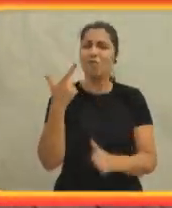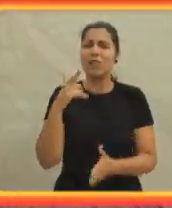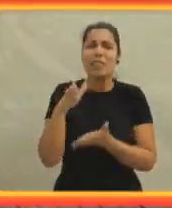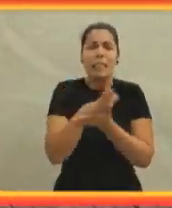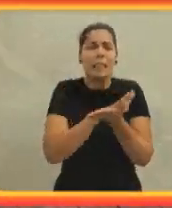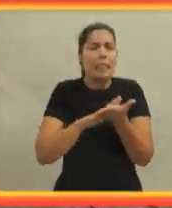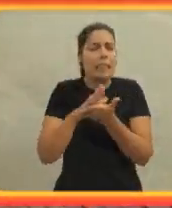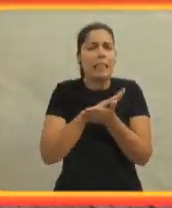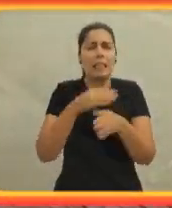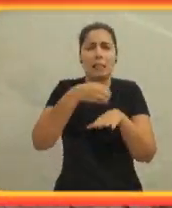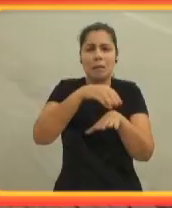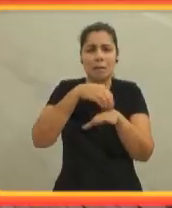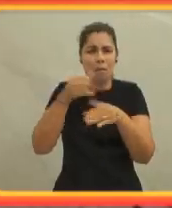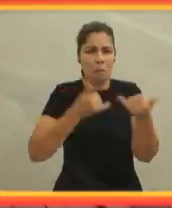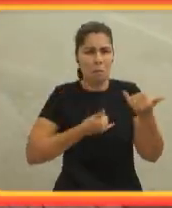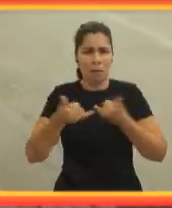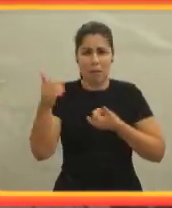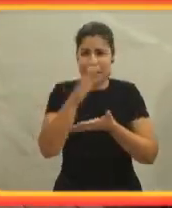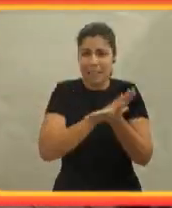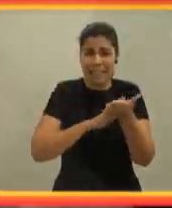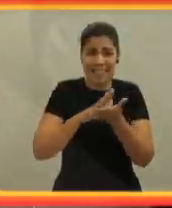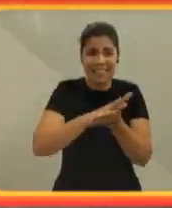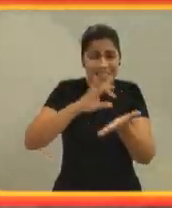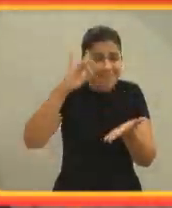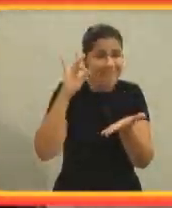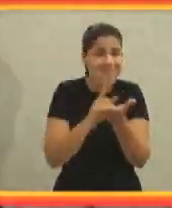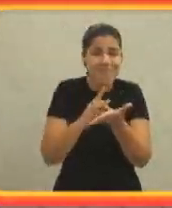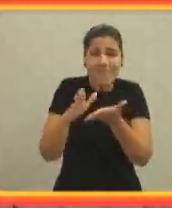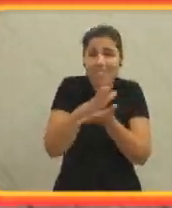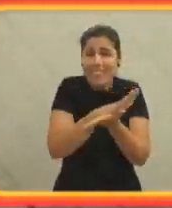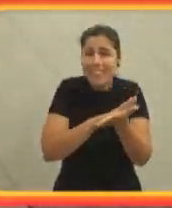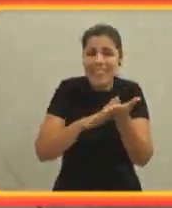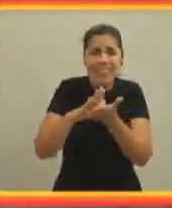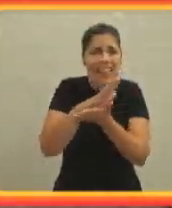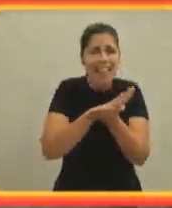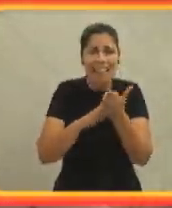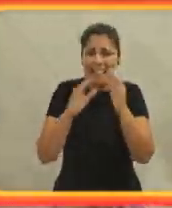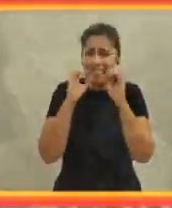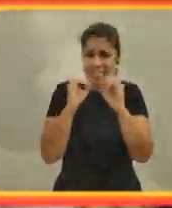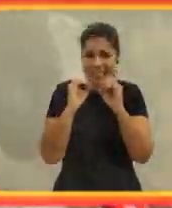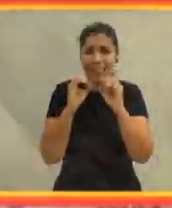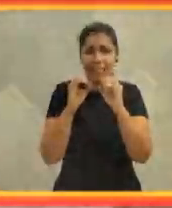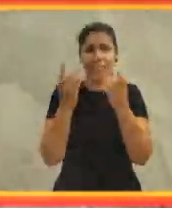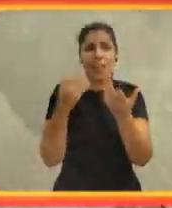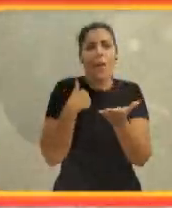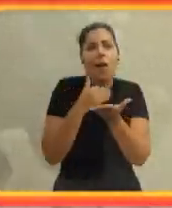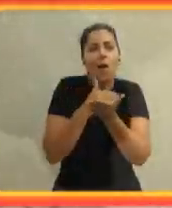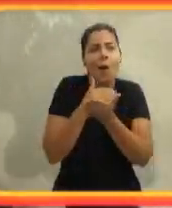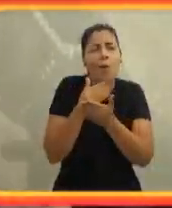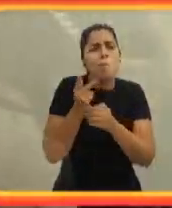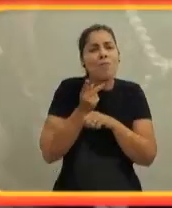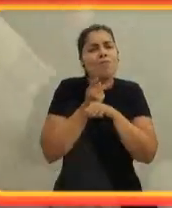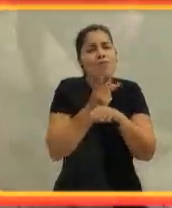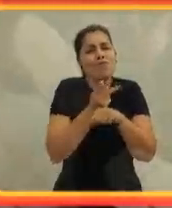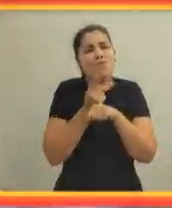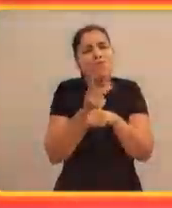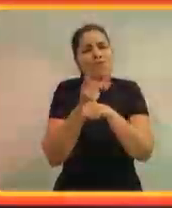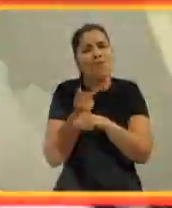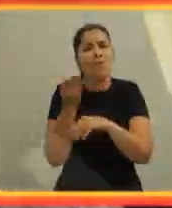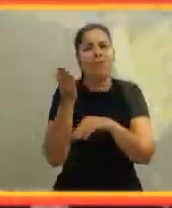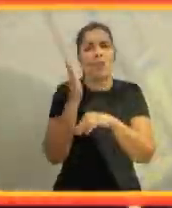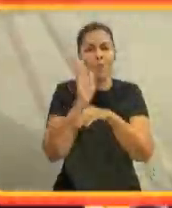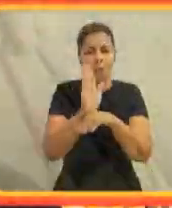sempre junto a eles. E minha vida ha transcurrido junto com eles. Então, a ilusão maior